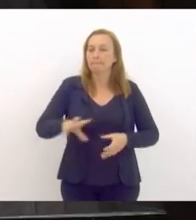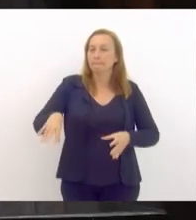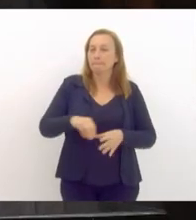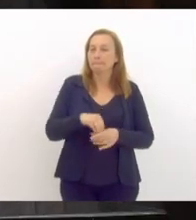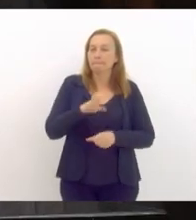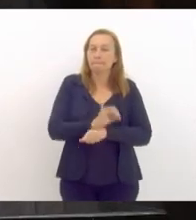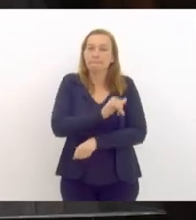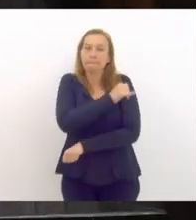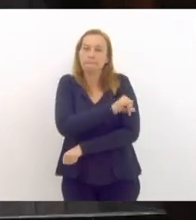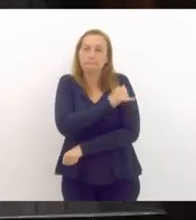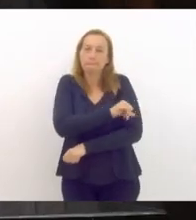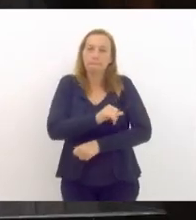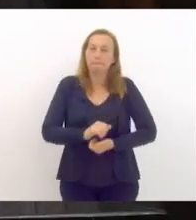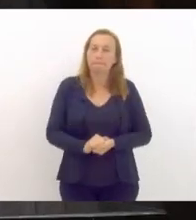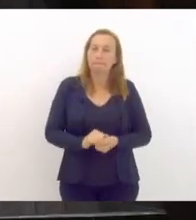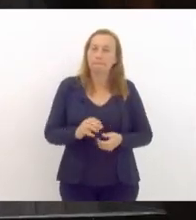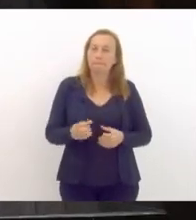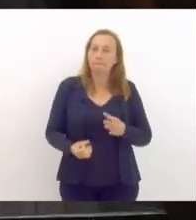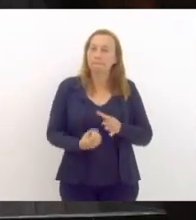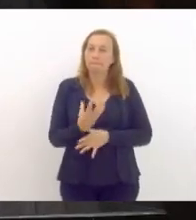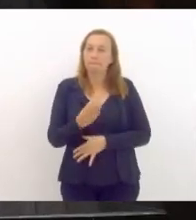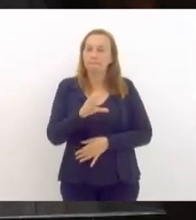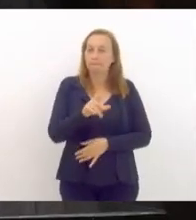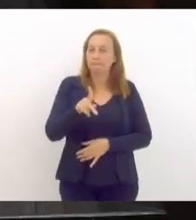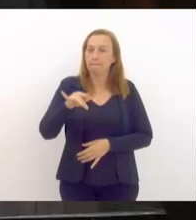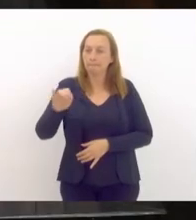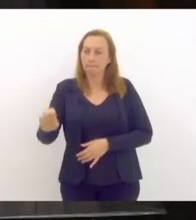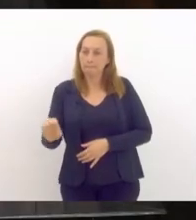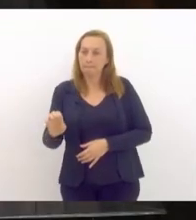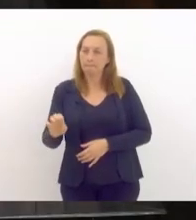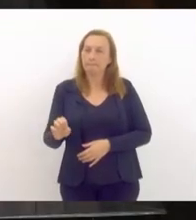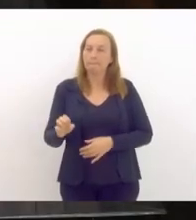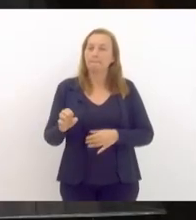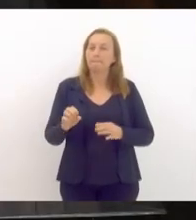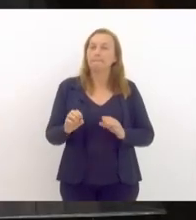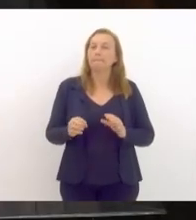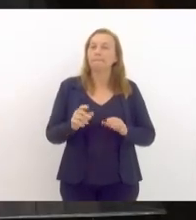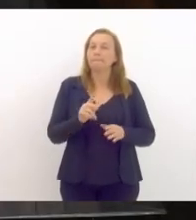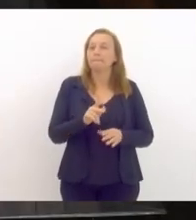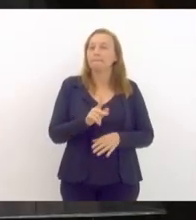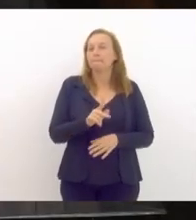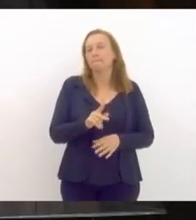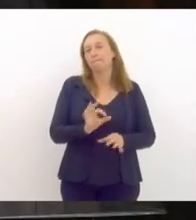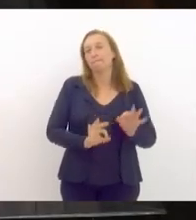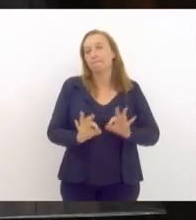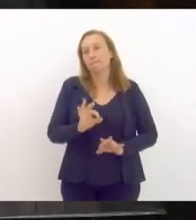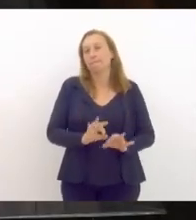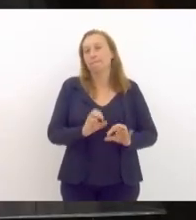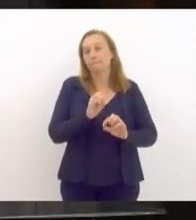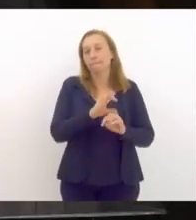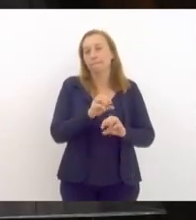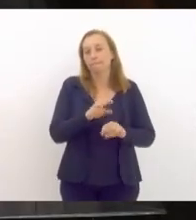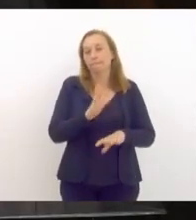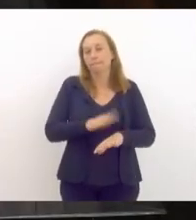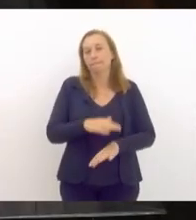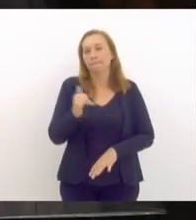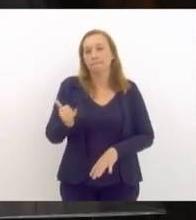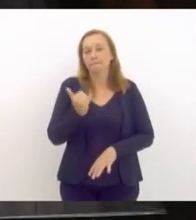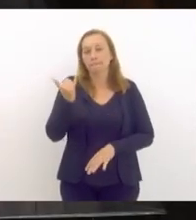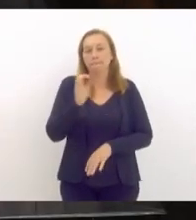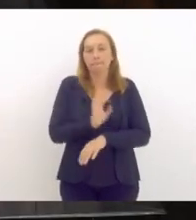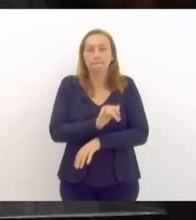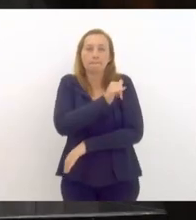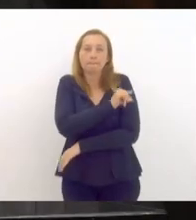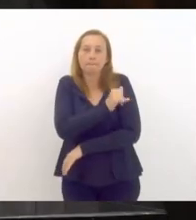no âmbito da construção do cieps projeto Educacional mais importante que tem no âmbito do Estado do Rio de Janeiro